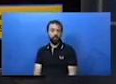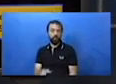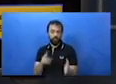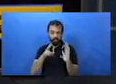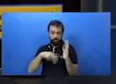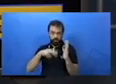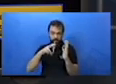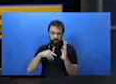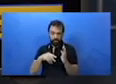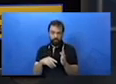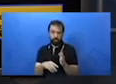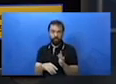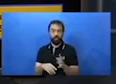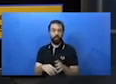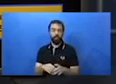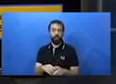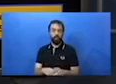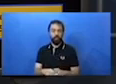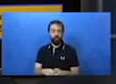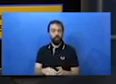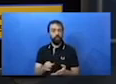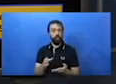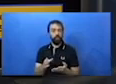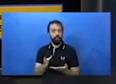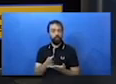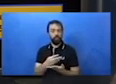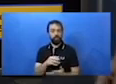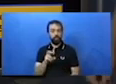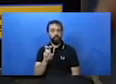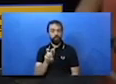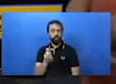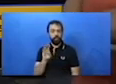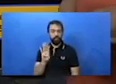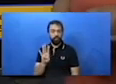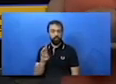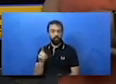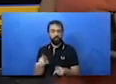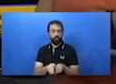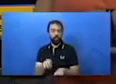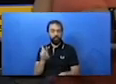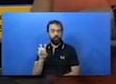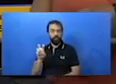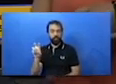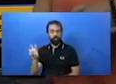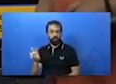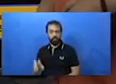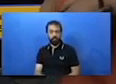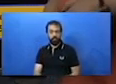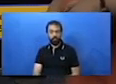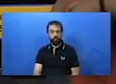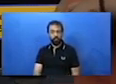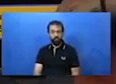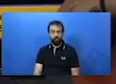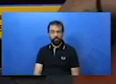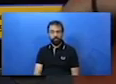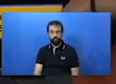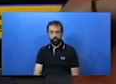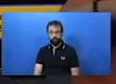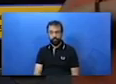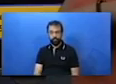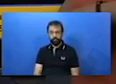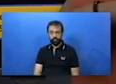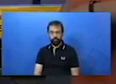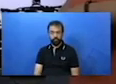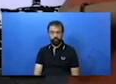reler ou estudar a língua 1 nas páginas 54 e 55. Tenha preguiça de ler, não. Ler é muito